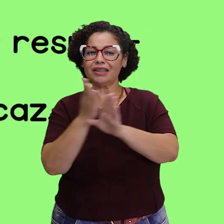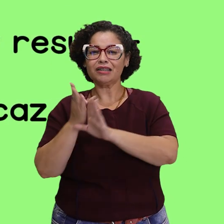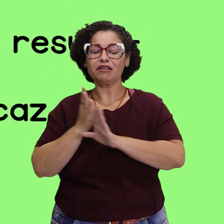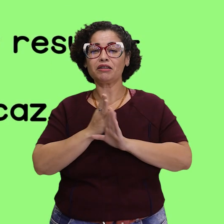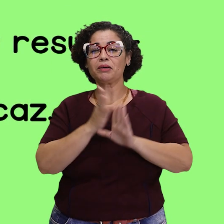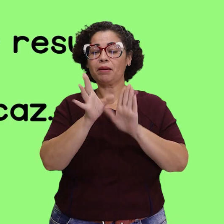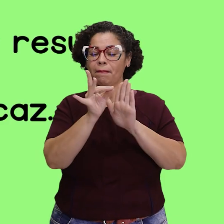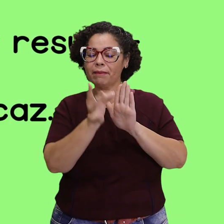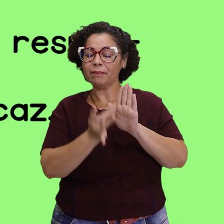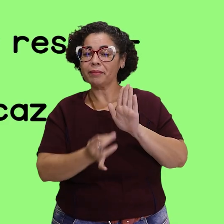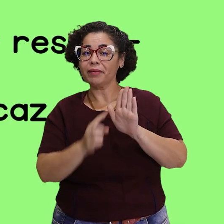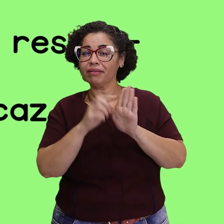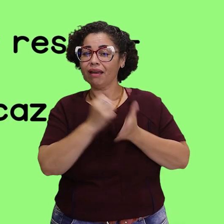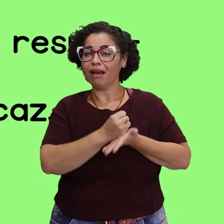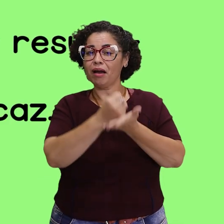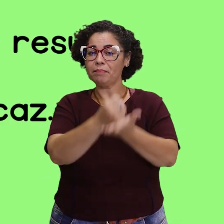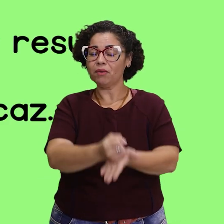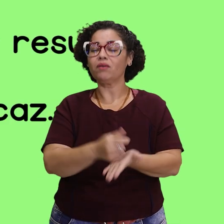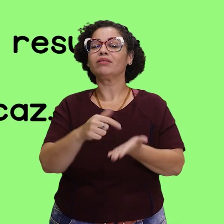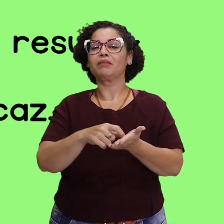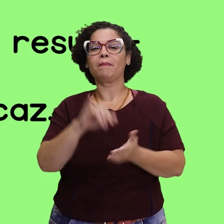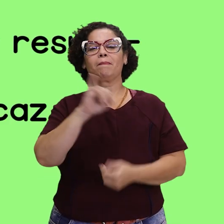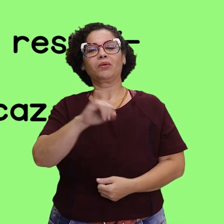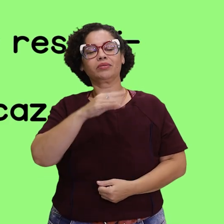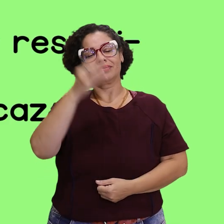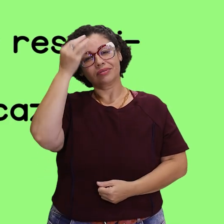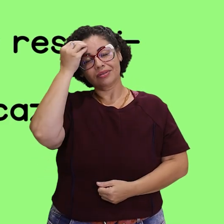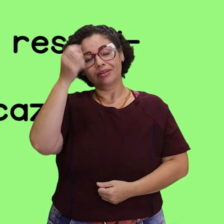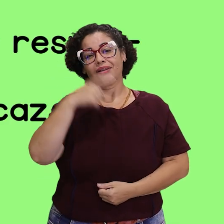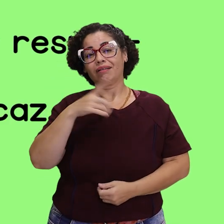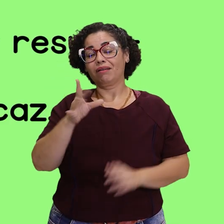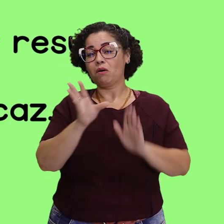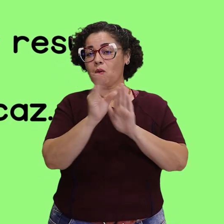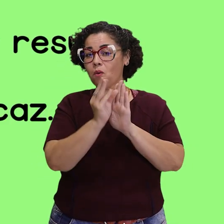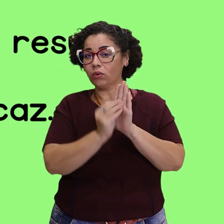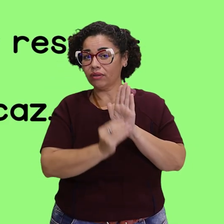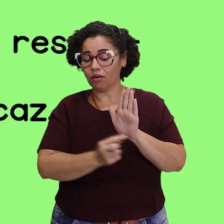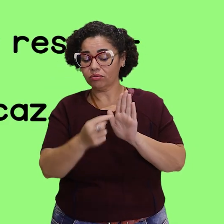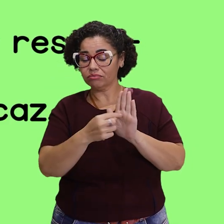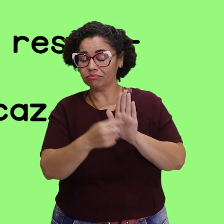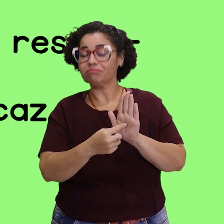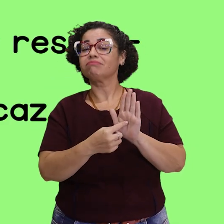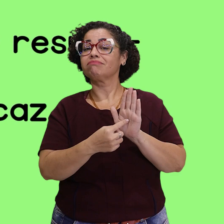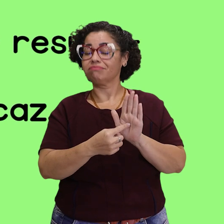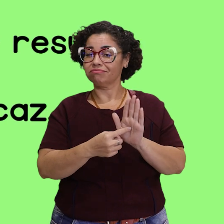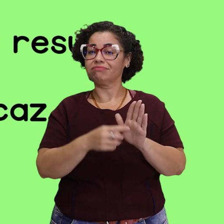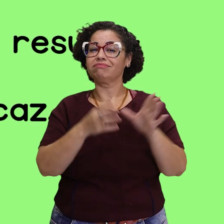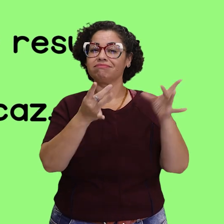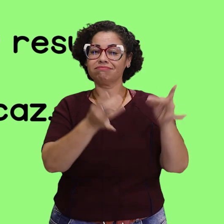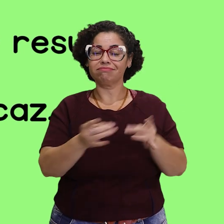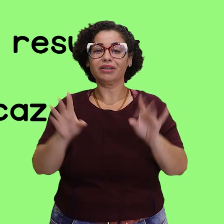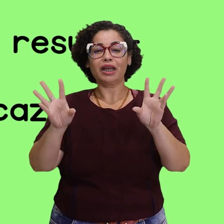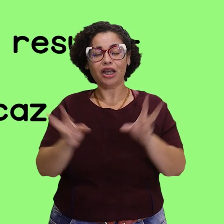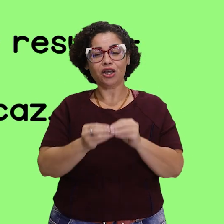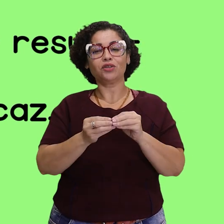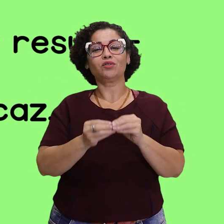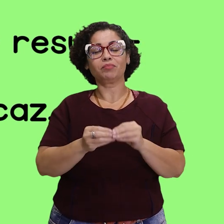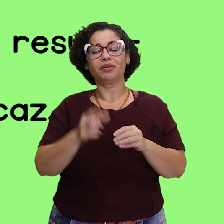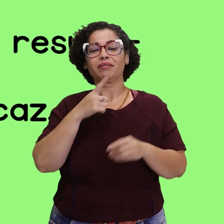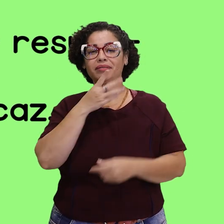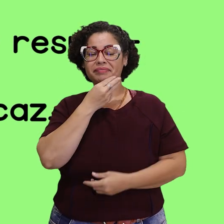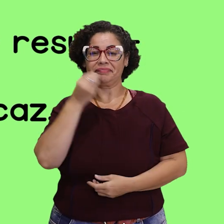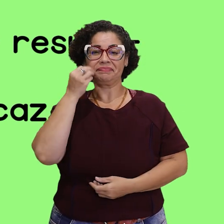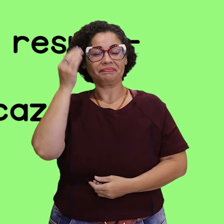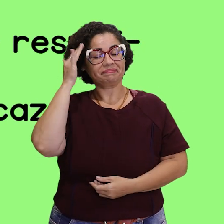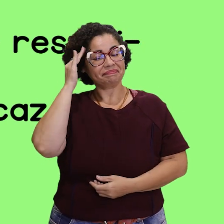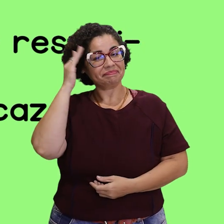Identificar a ideia principal e os detalhes que a apoiam é importante para entender o conteúdo e conseguir resumi-lo de